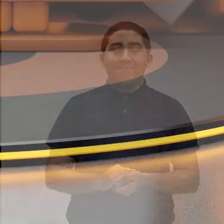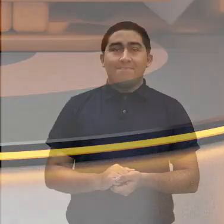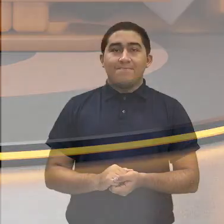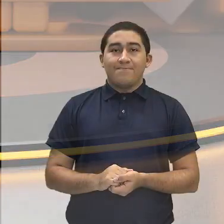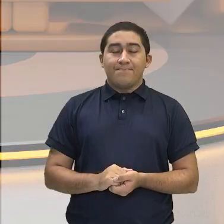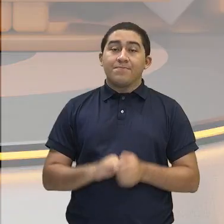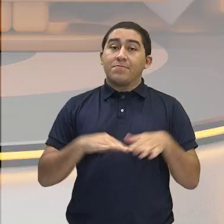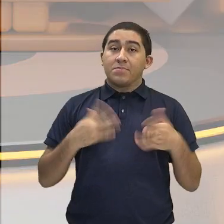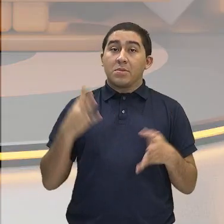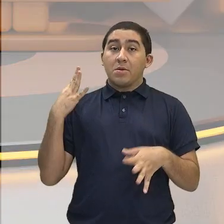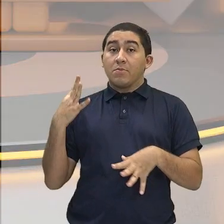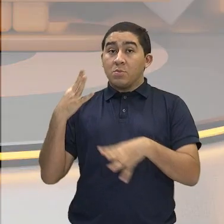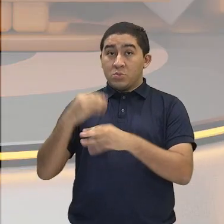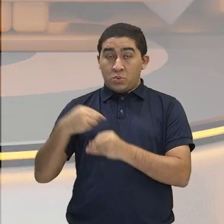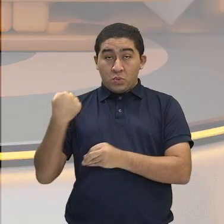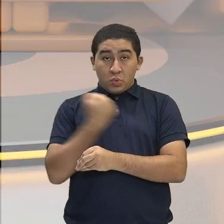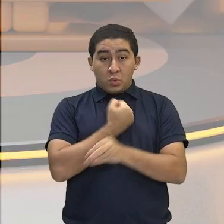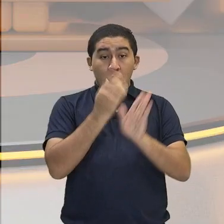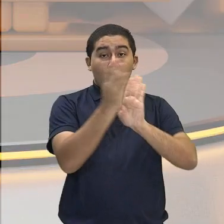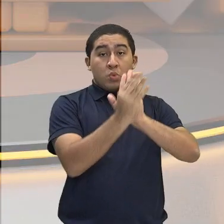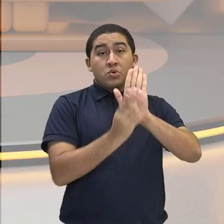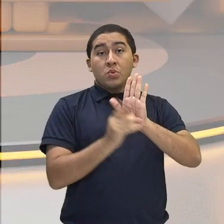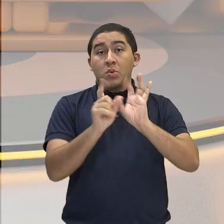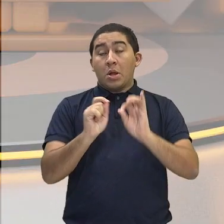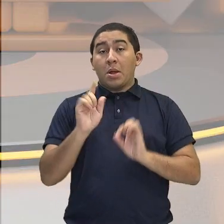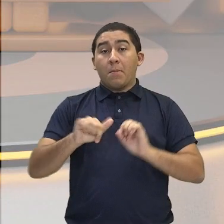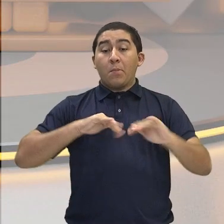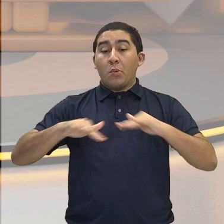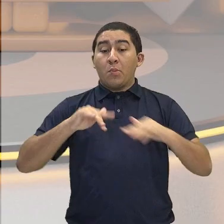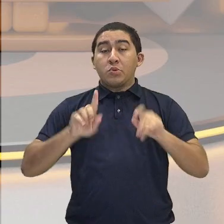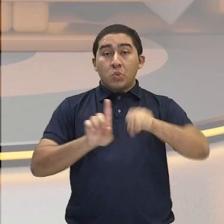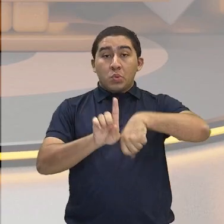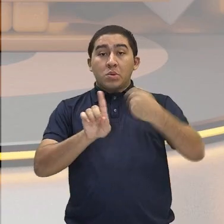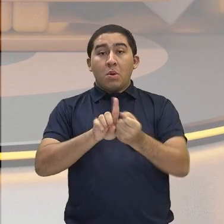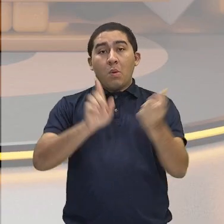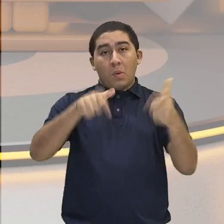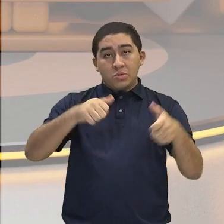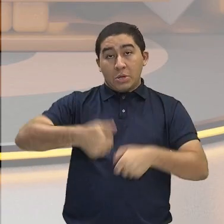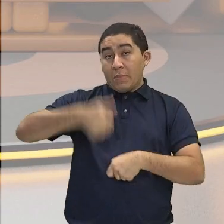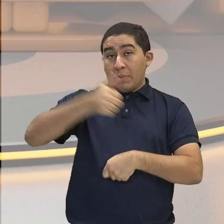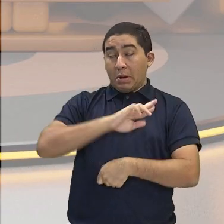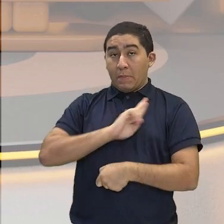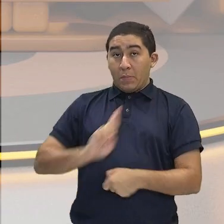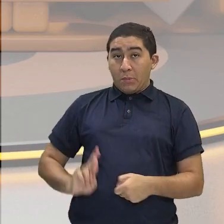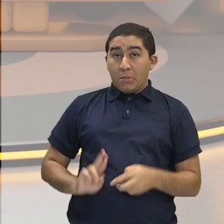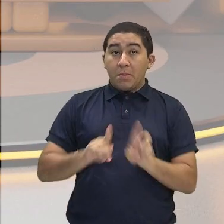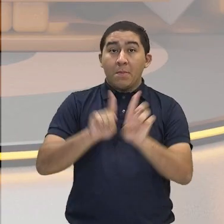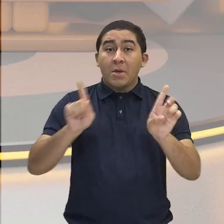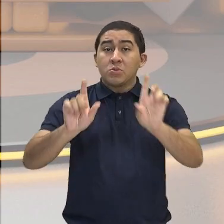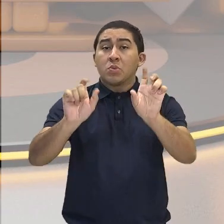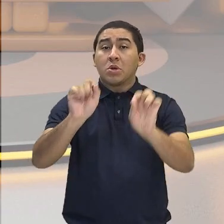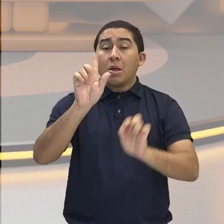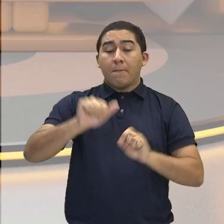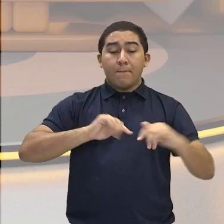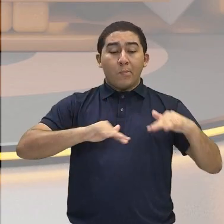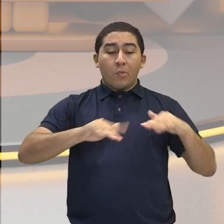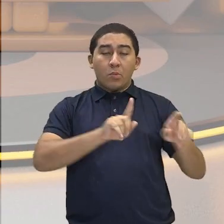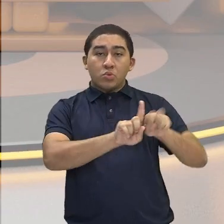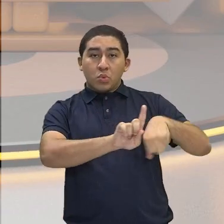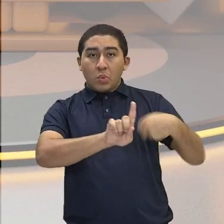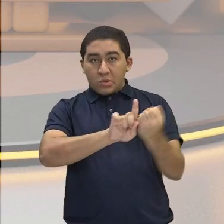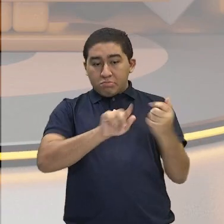A nossa revisão vai falar sobre movimentos sociais na Primeira República. Mas o que foram os movimentos sociais?